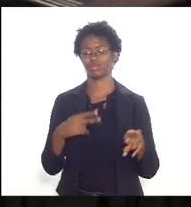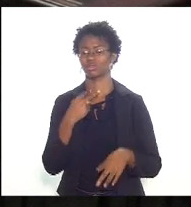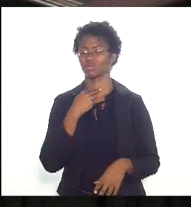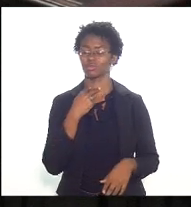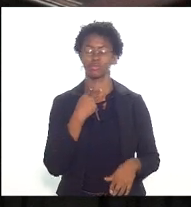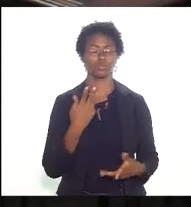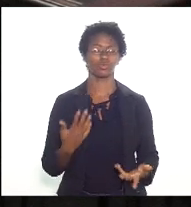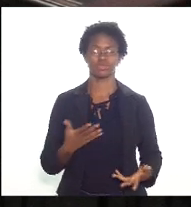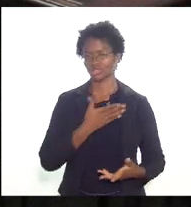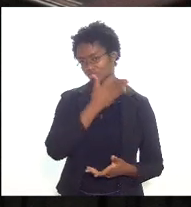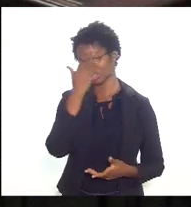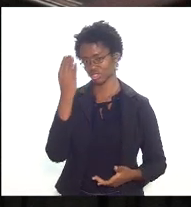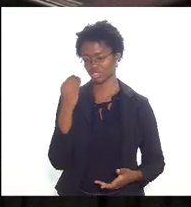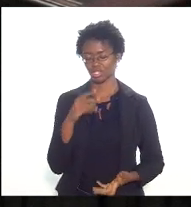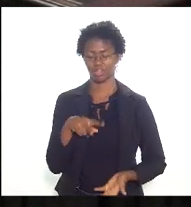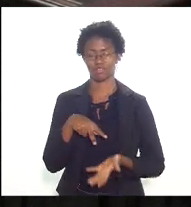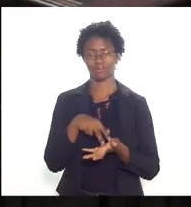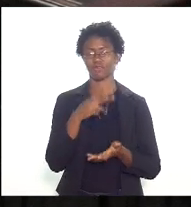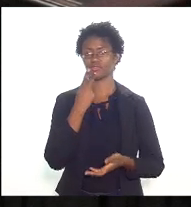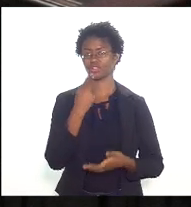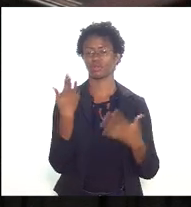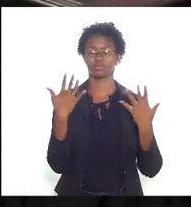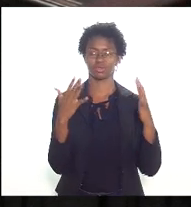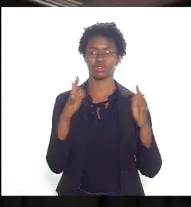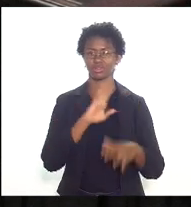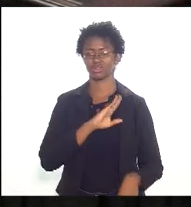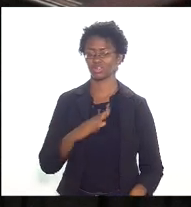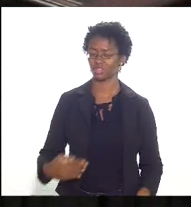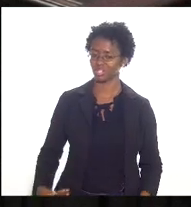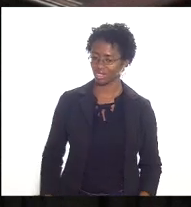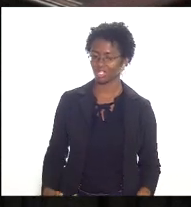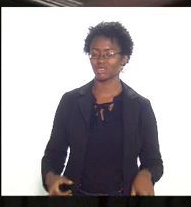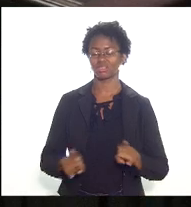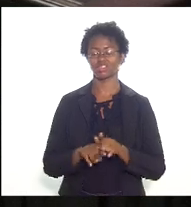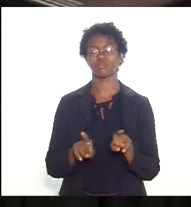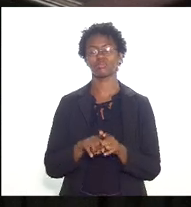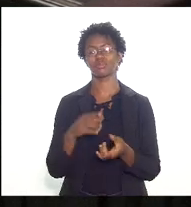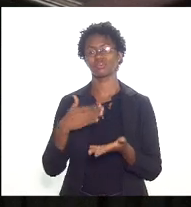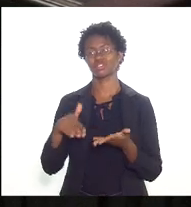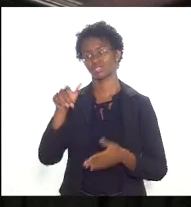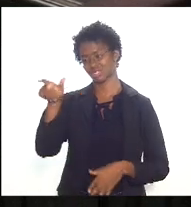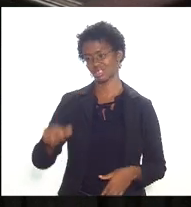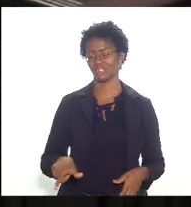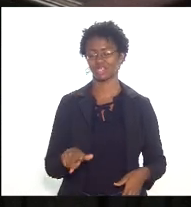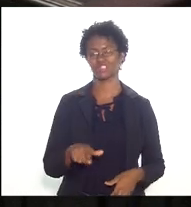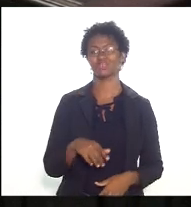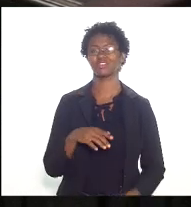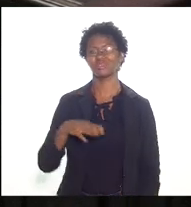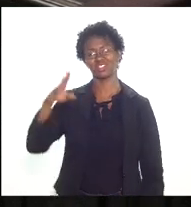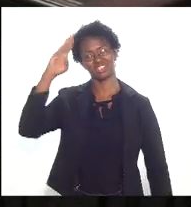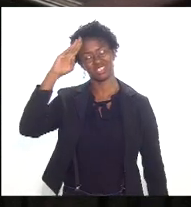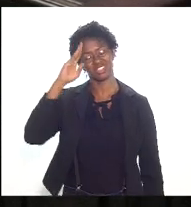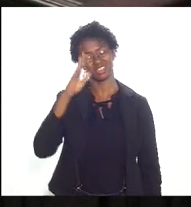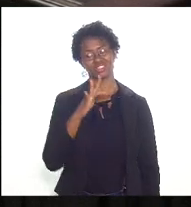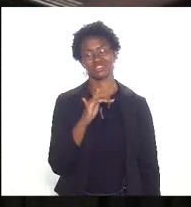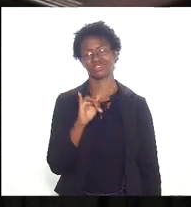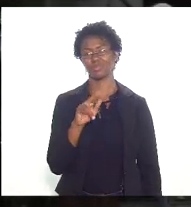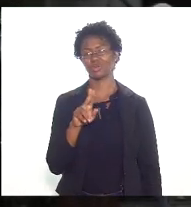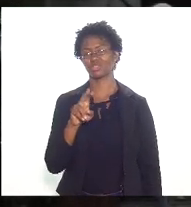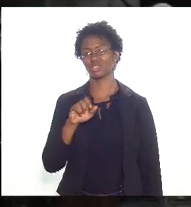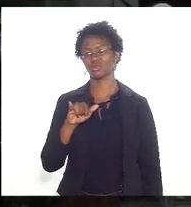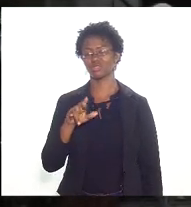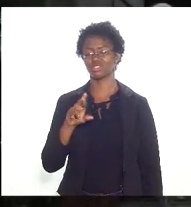poderia deixar de vir aqui no microfone parabenizar o governador e parabenizar o secretário da Polícia Militar Coronel Figueiredo Obrigado